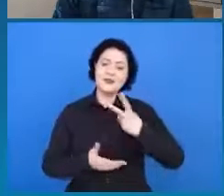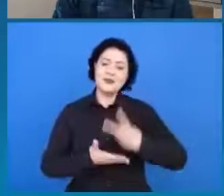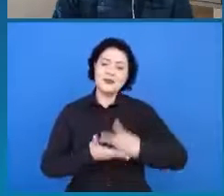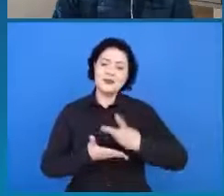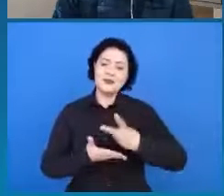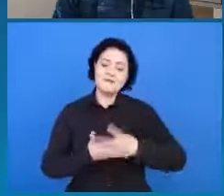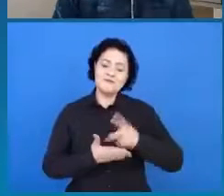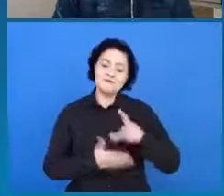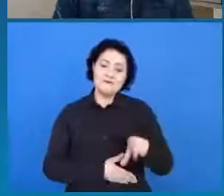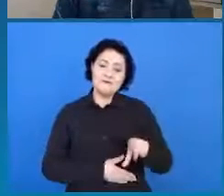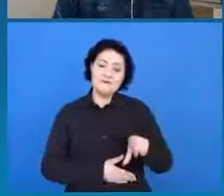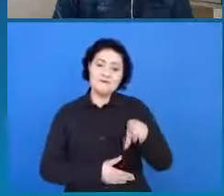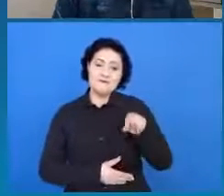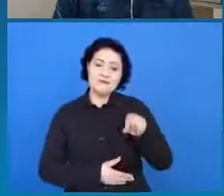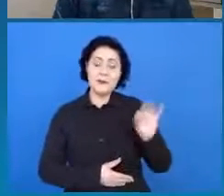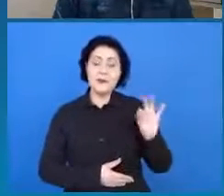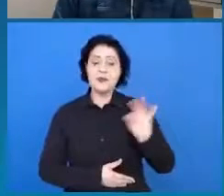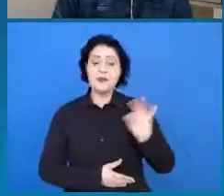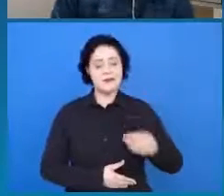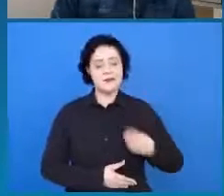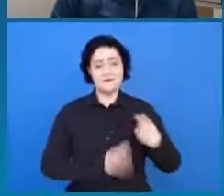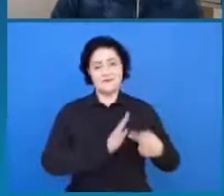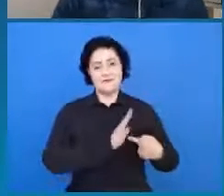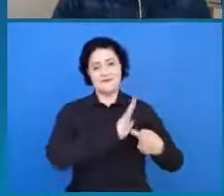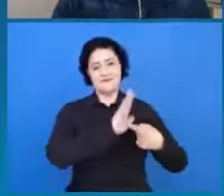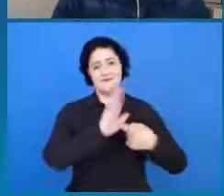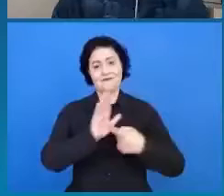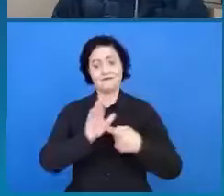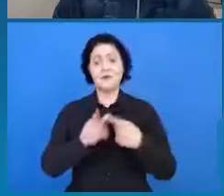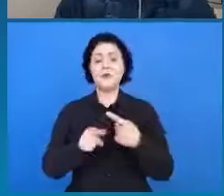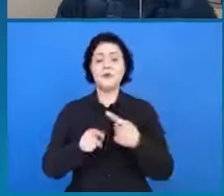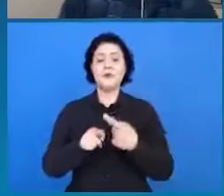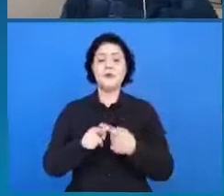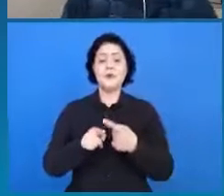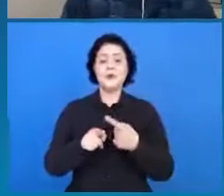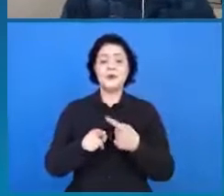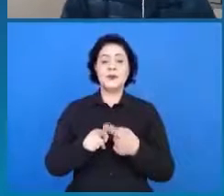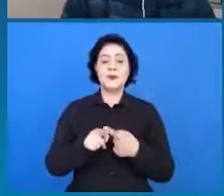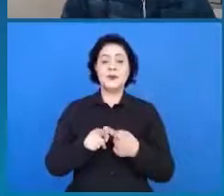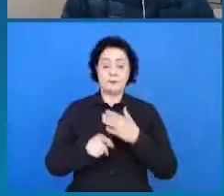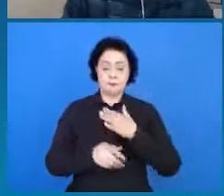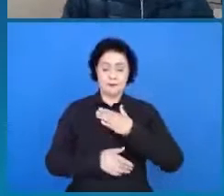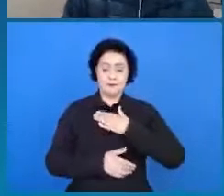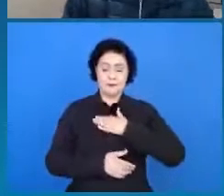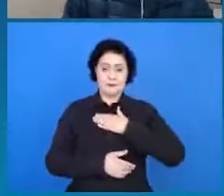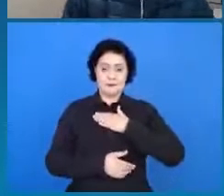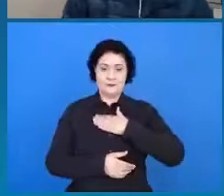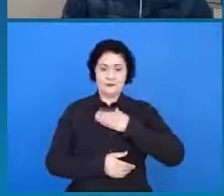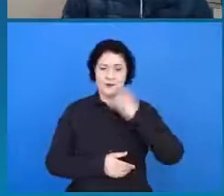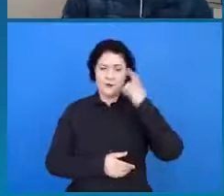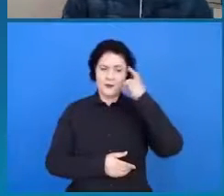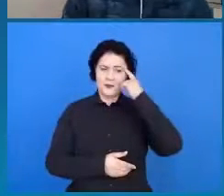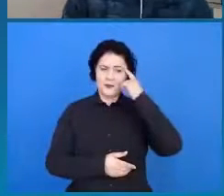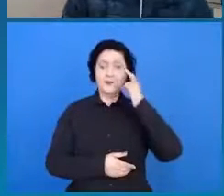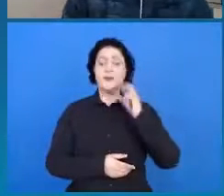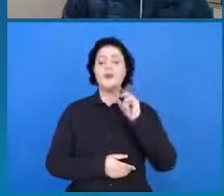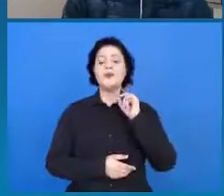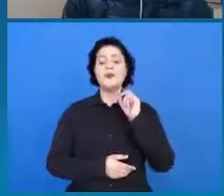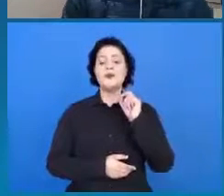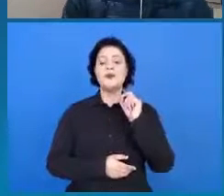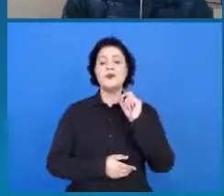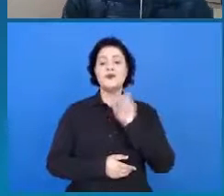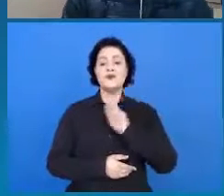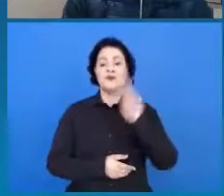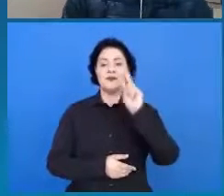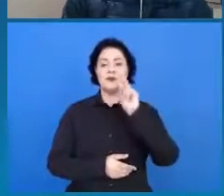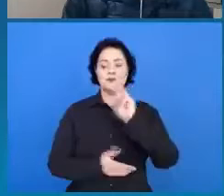preferir né não estar exposto Porque para mim e na minha na minha cabeça vale é a